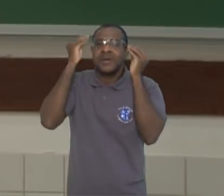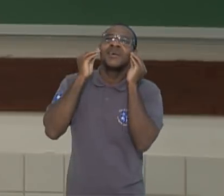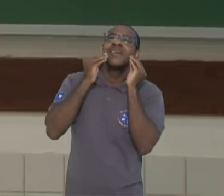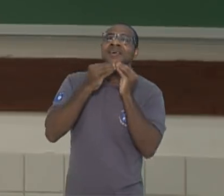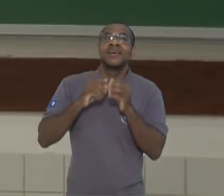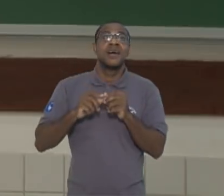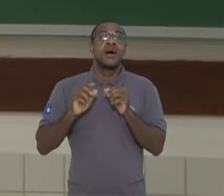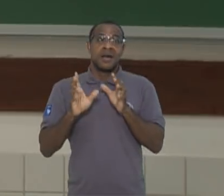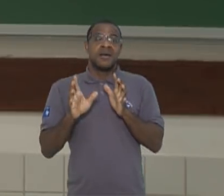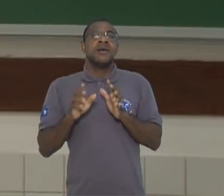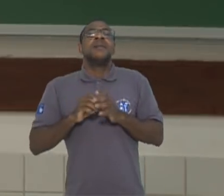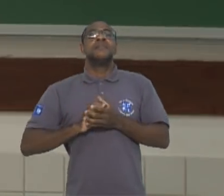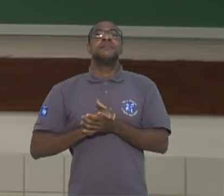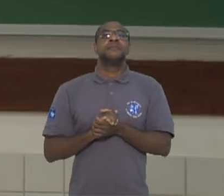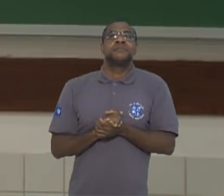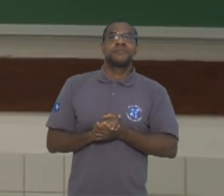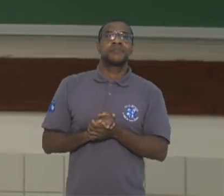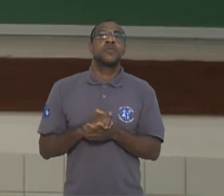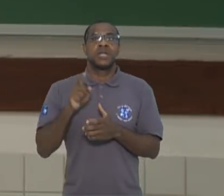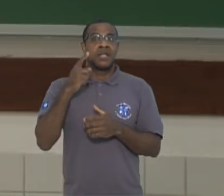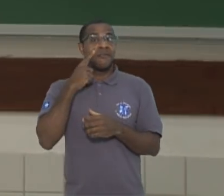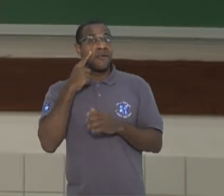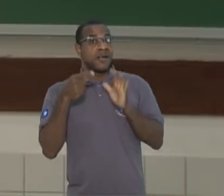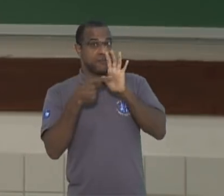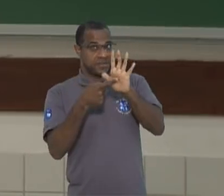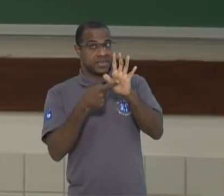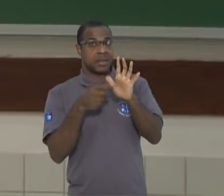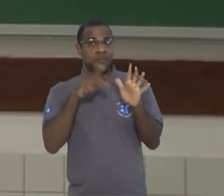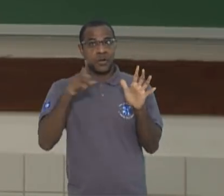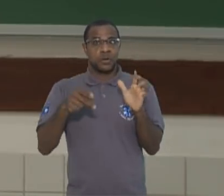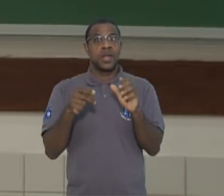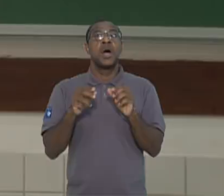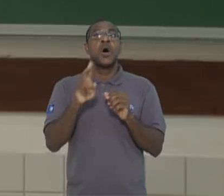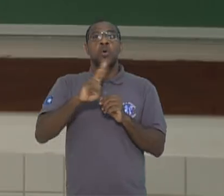professora pegou 3 cores. Amarelo, azul e vermelho.